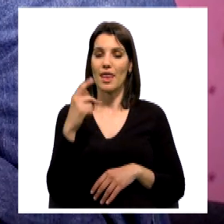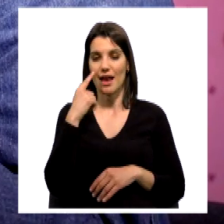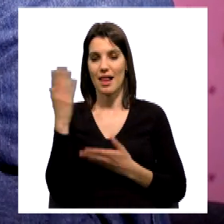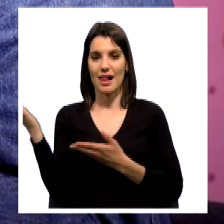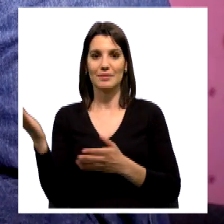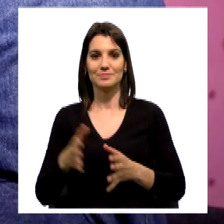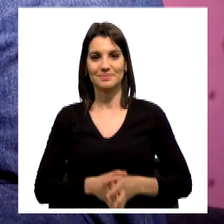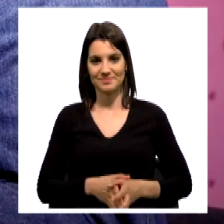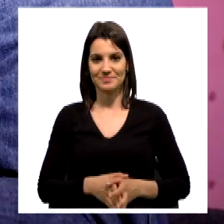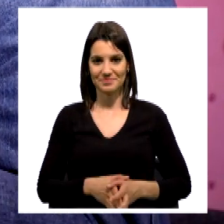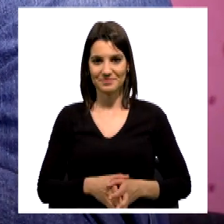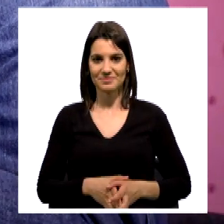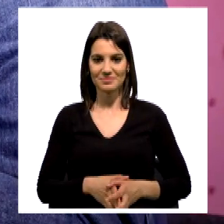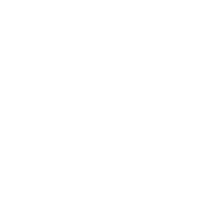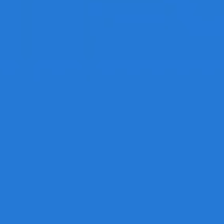facebook.com/udajoanapodcast.